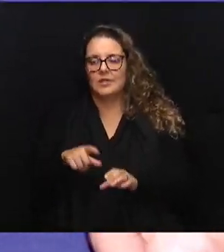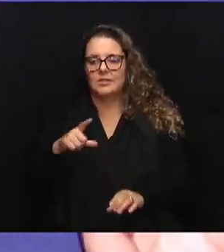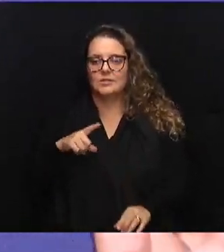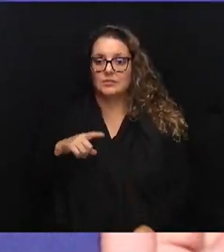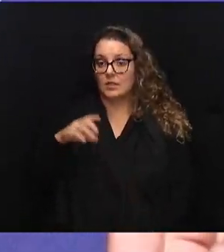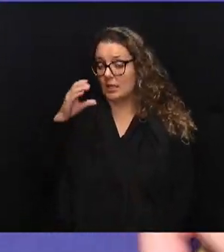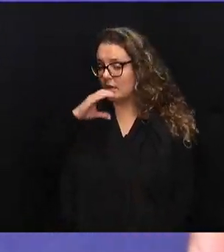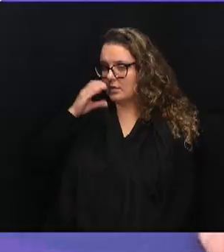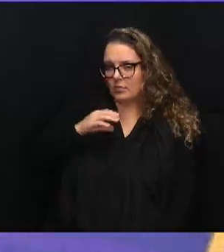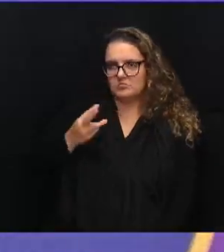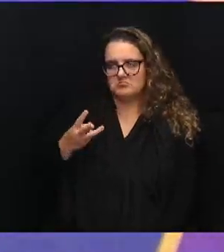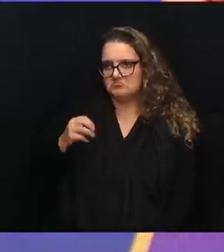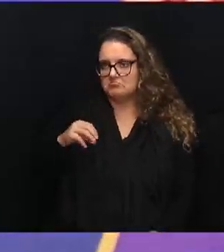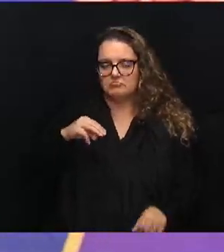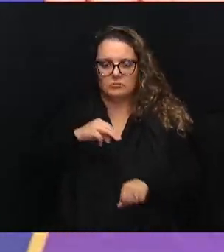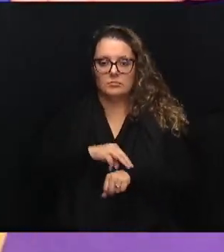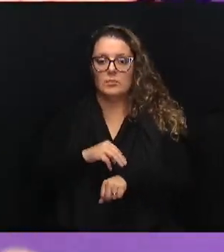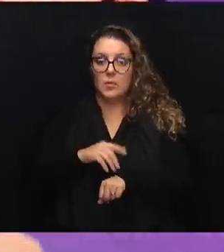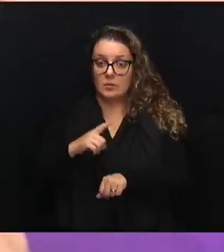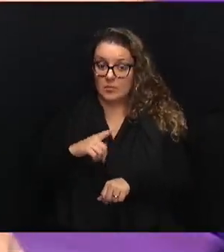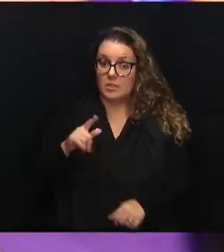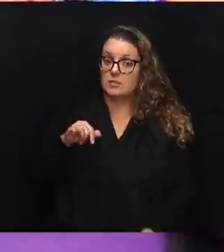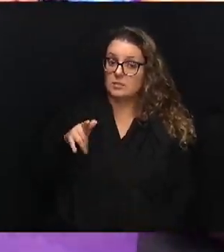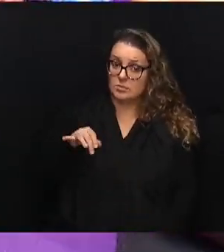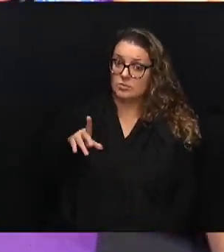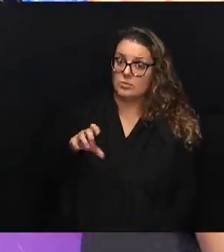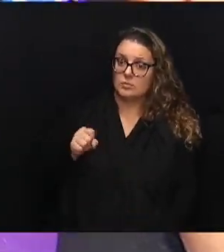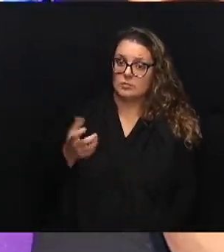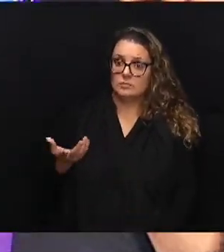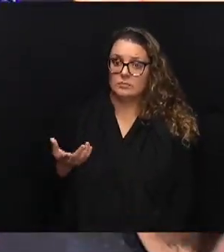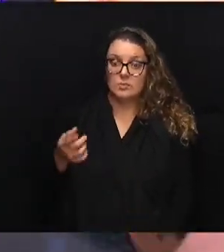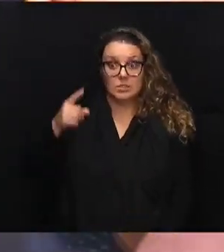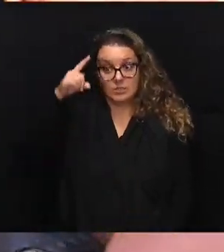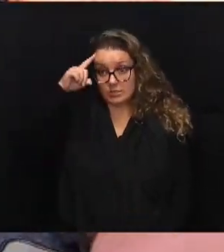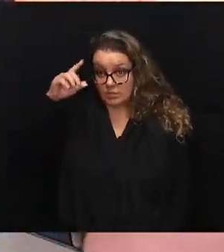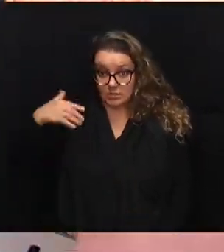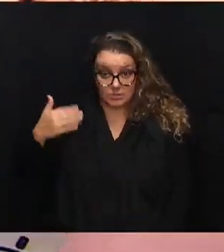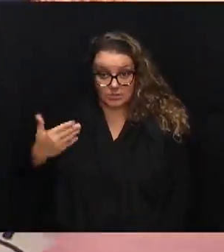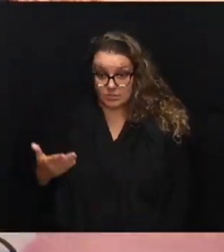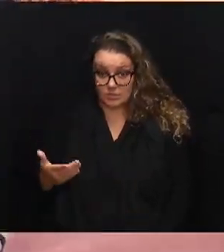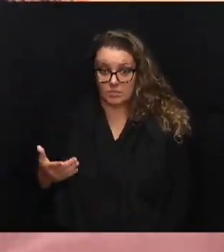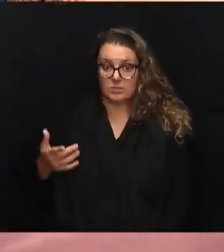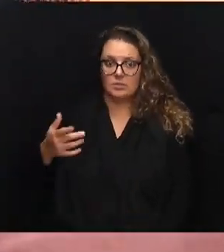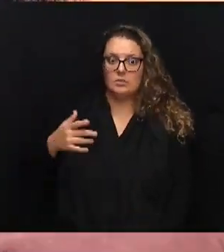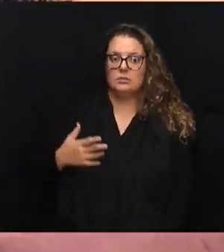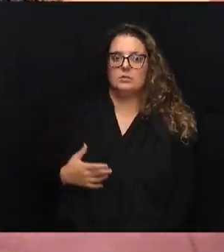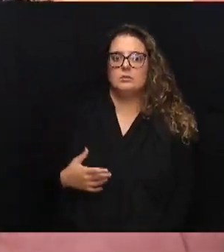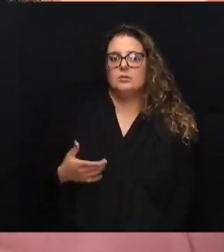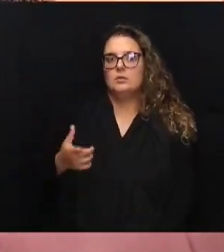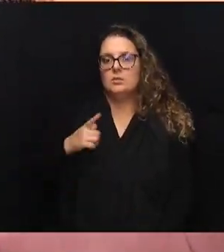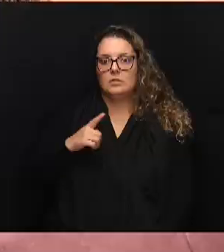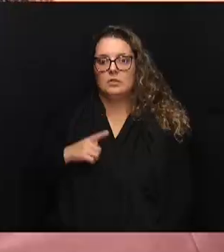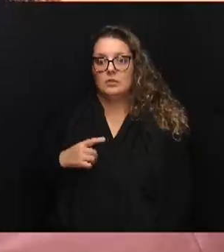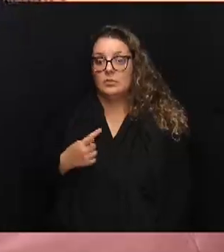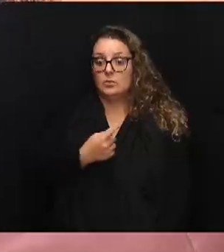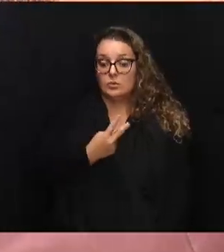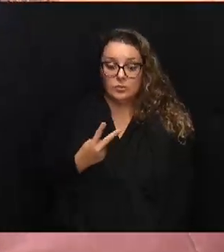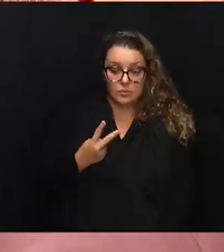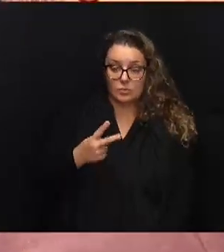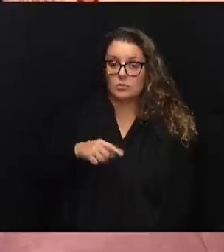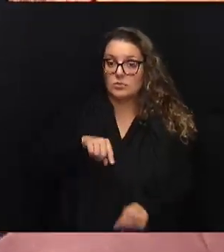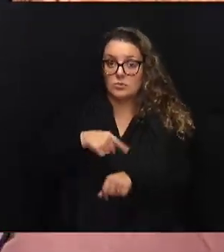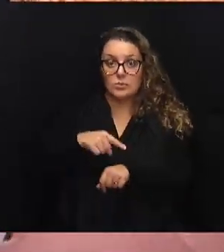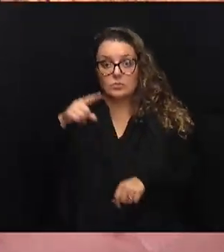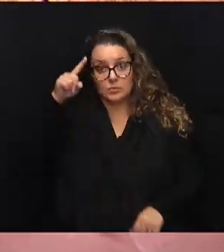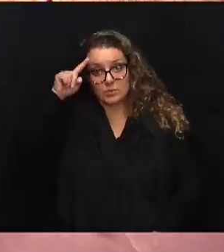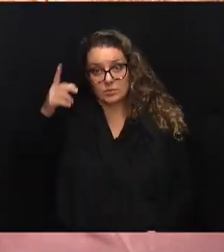rápidas de meia hora, mas a gente tem jogos de dias. Então, por exemplo, a gente tem torneios que são classificatórios. Então, o cara joga 12 horas por dia para